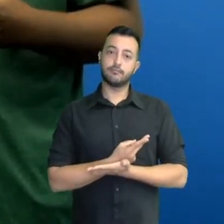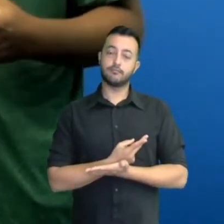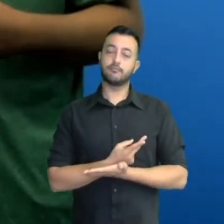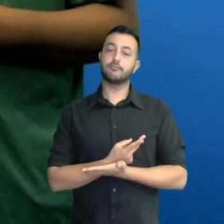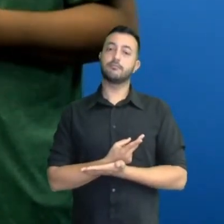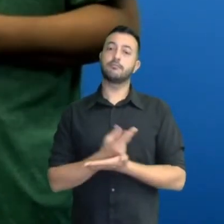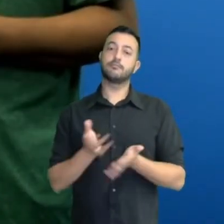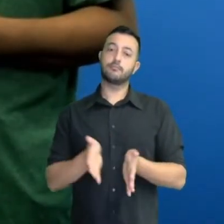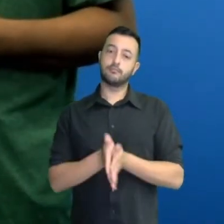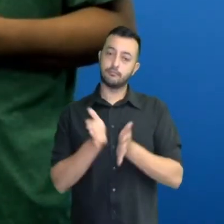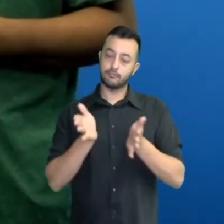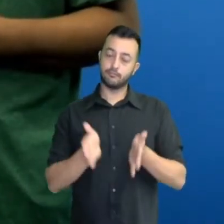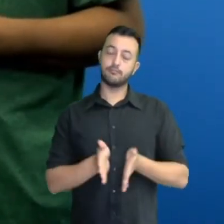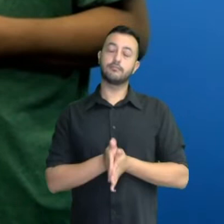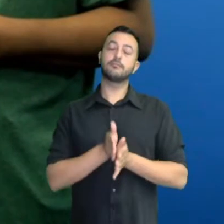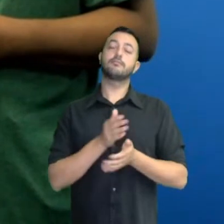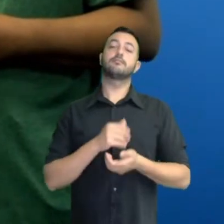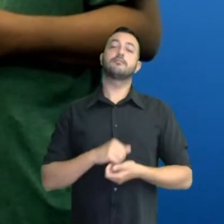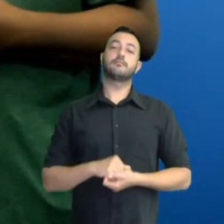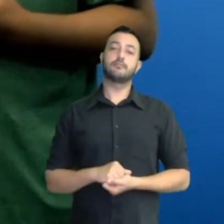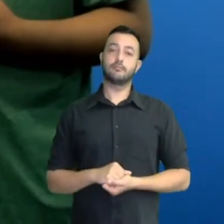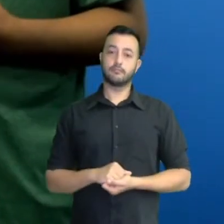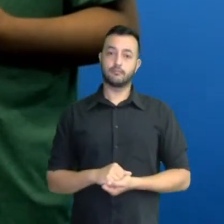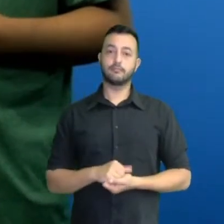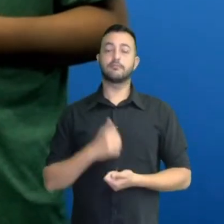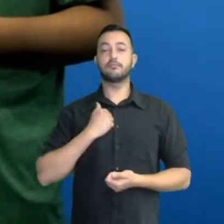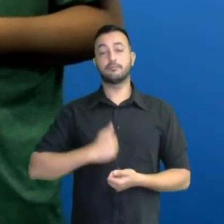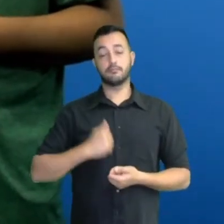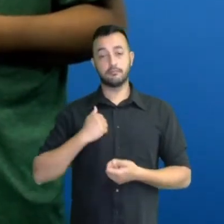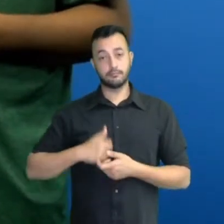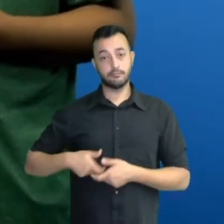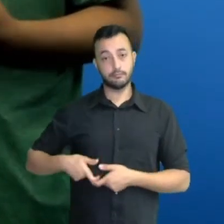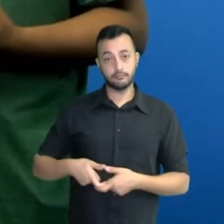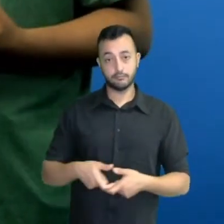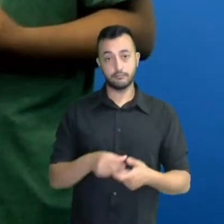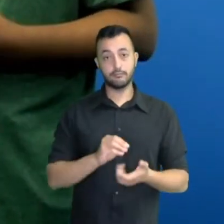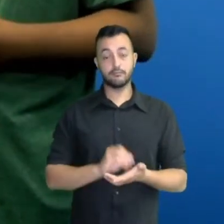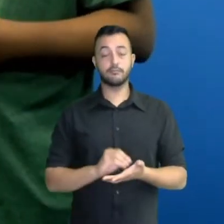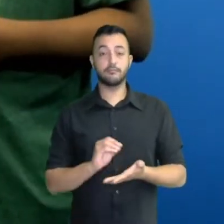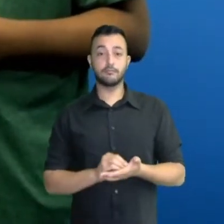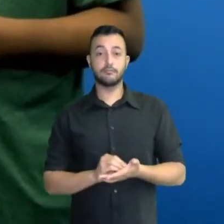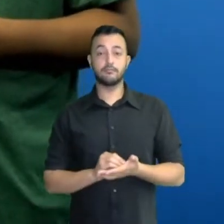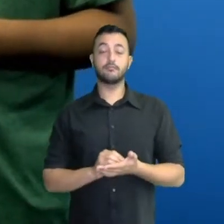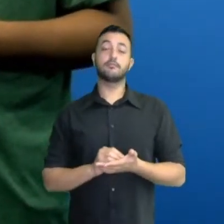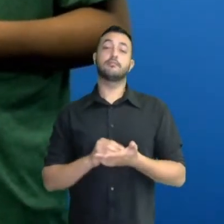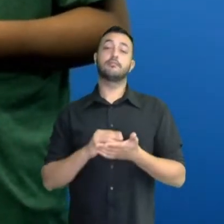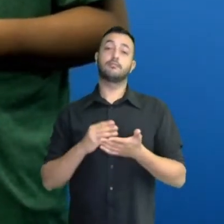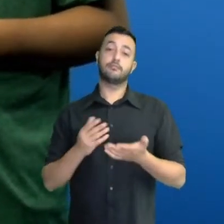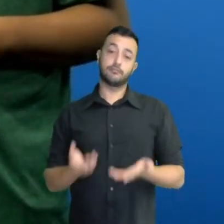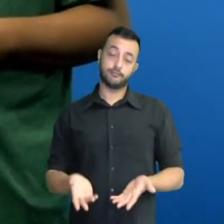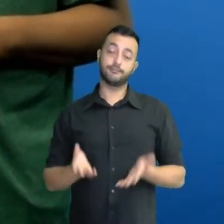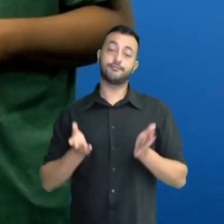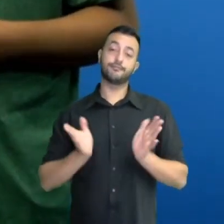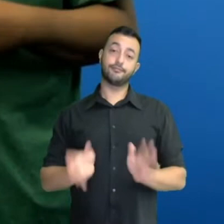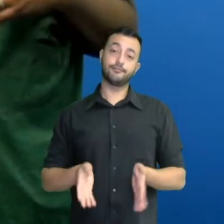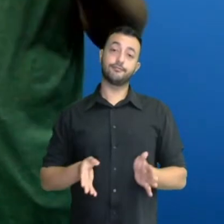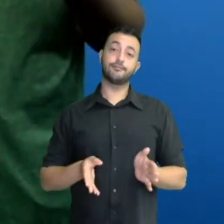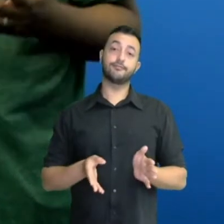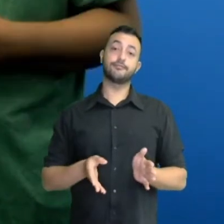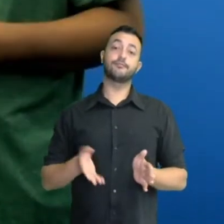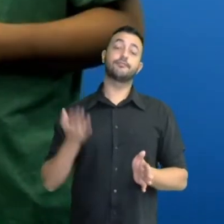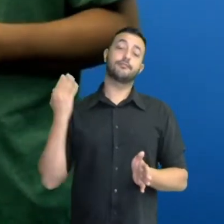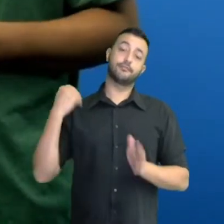sendo muito grande nessas regiões. Saneamento básico incompleto ou insuficiente, que é uma agenda já de